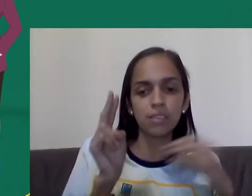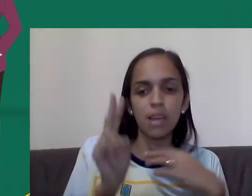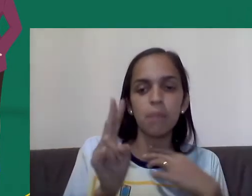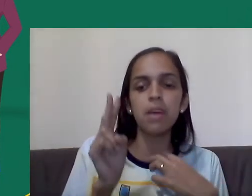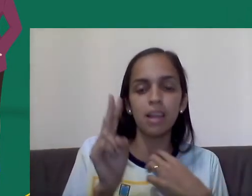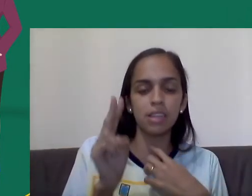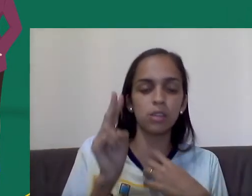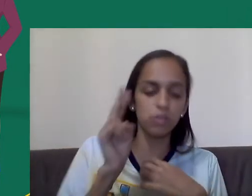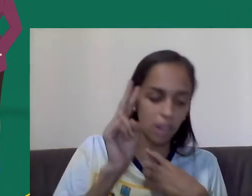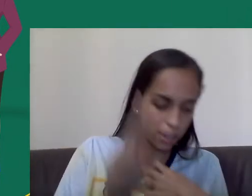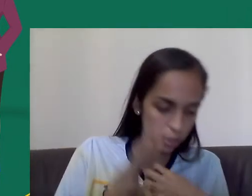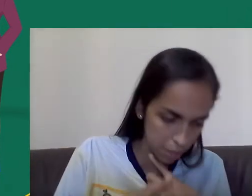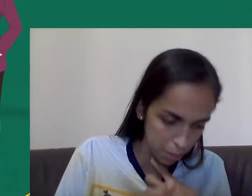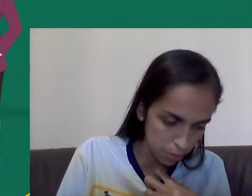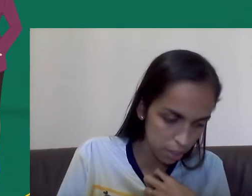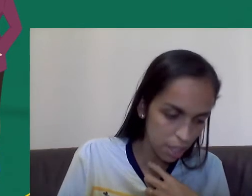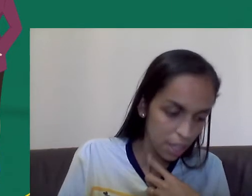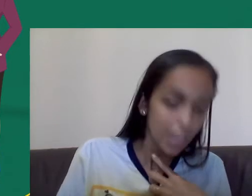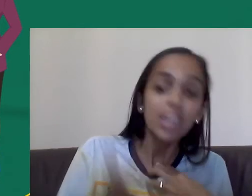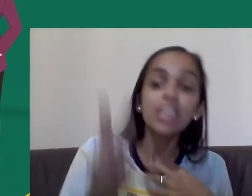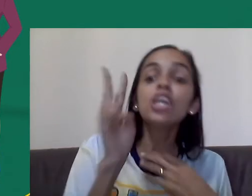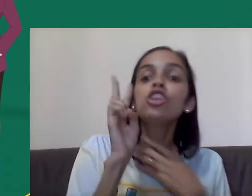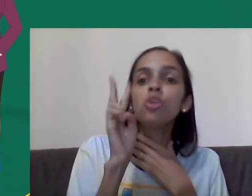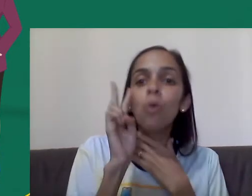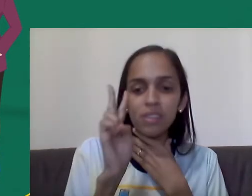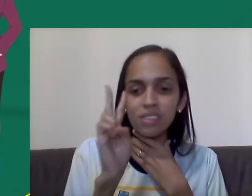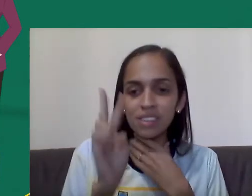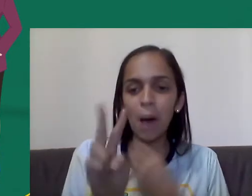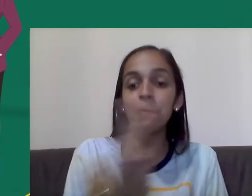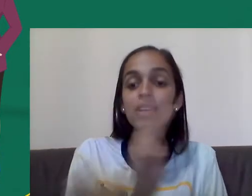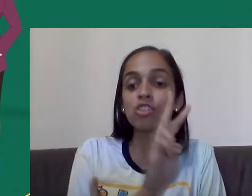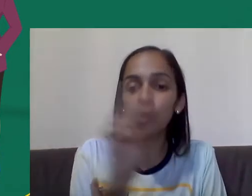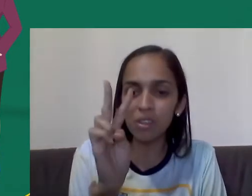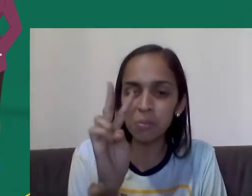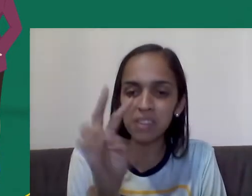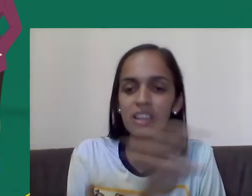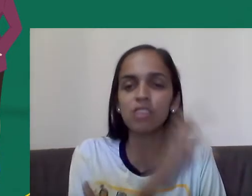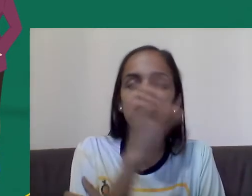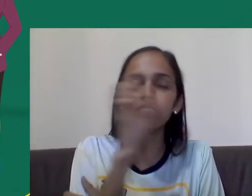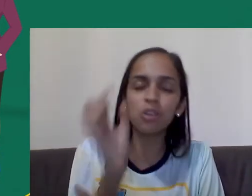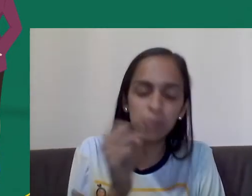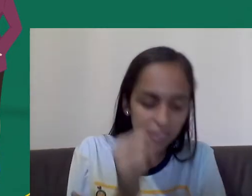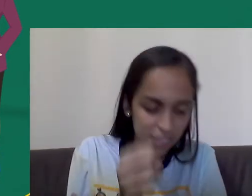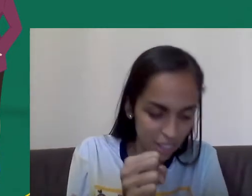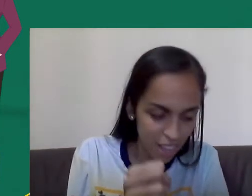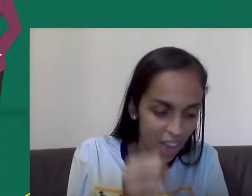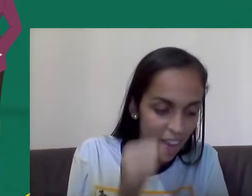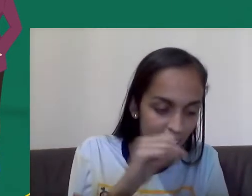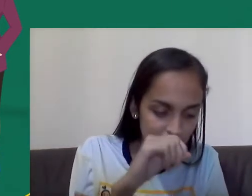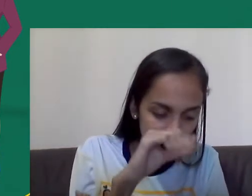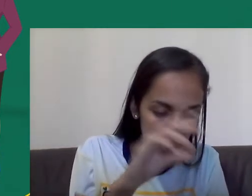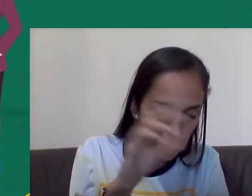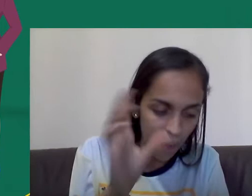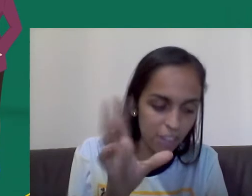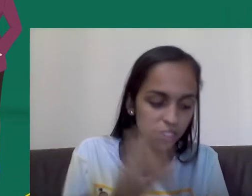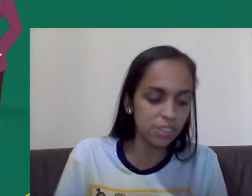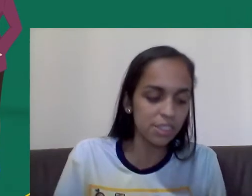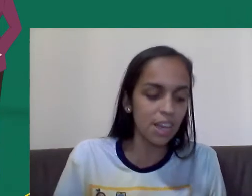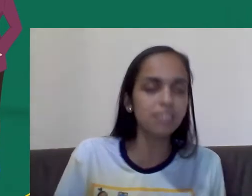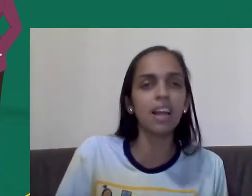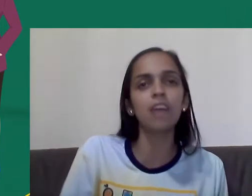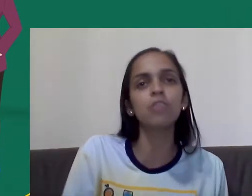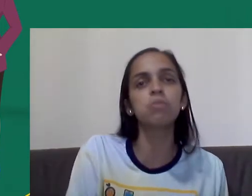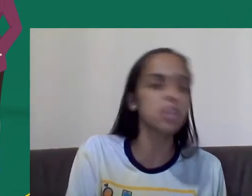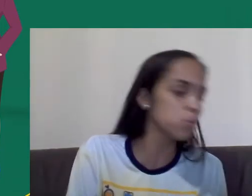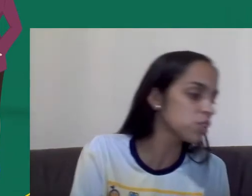49 recebem até dois salários mínimos. E dois, apenas dois brasileiros desse grupo de 100 recebem mais de